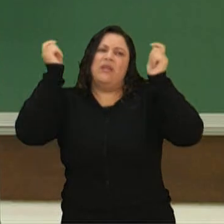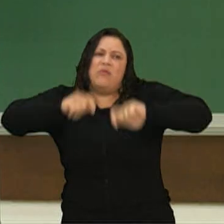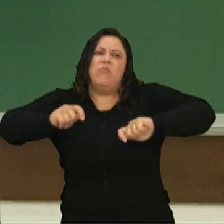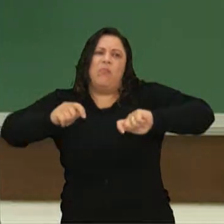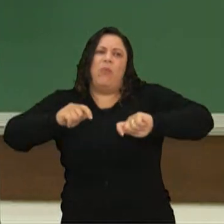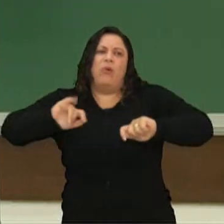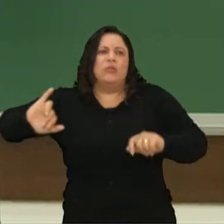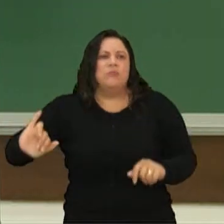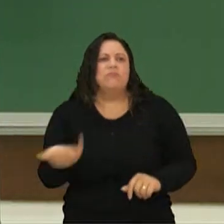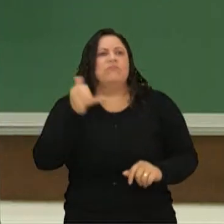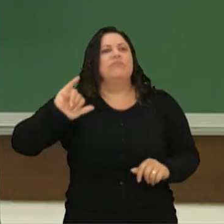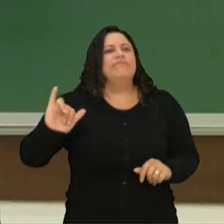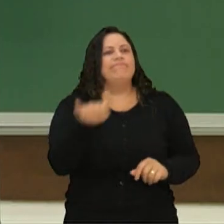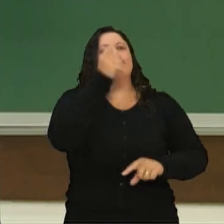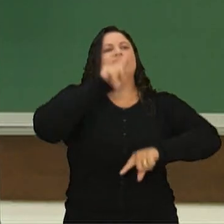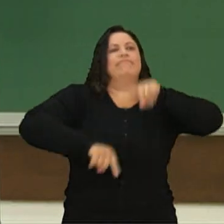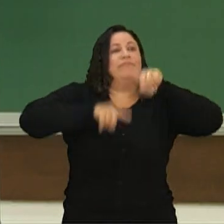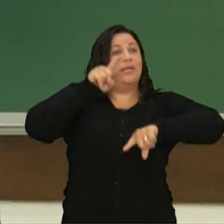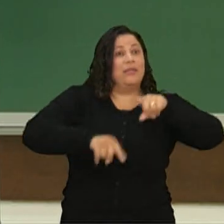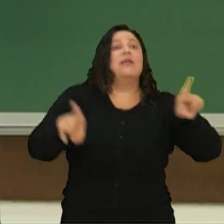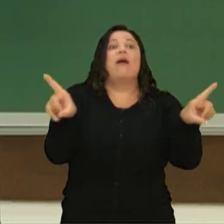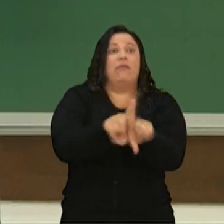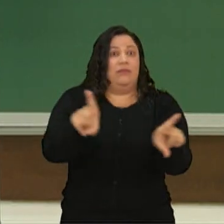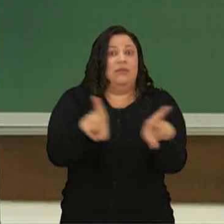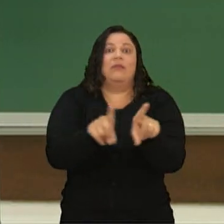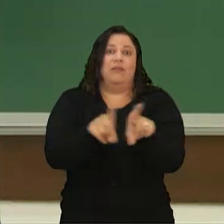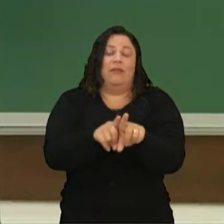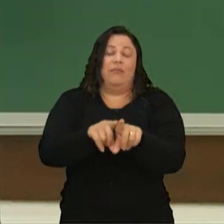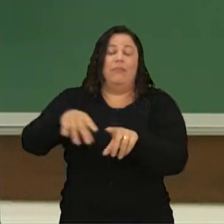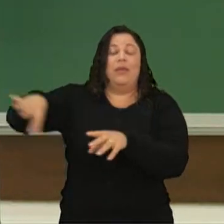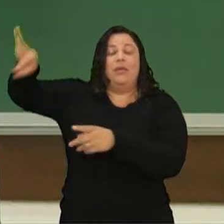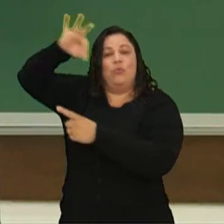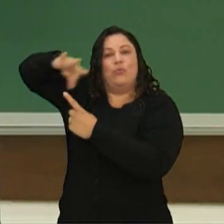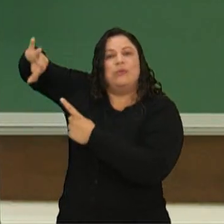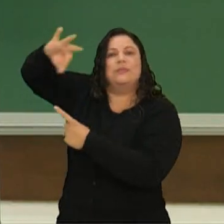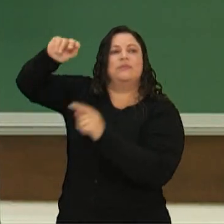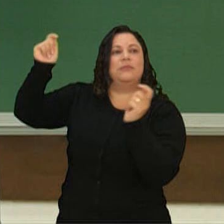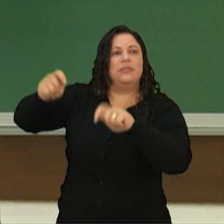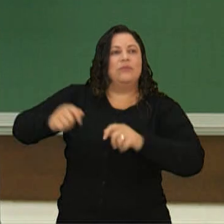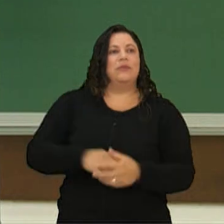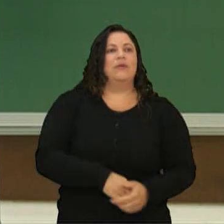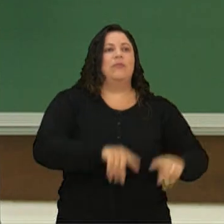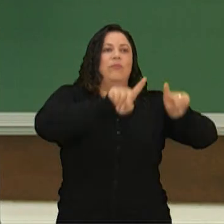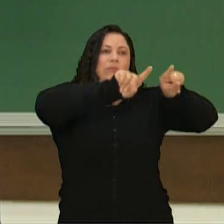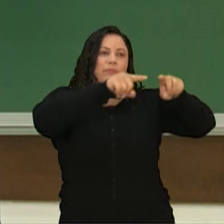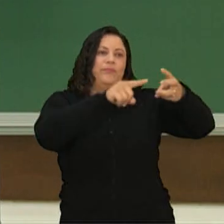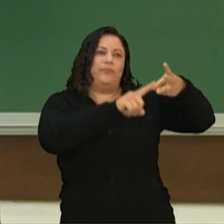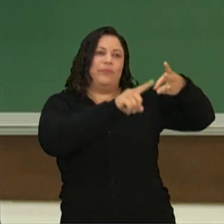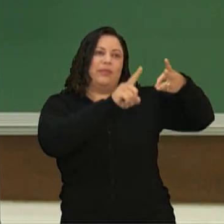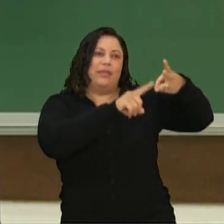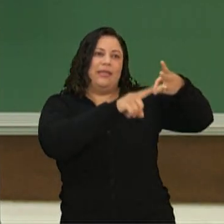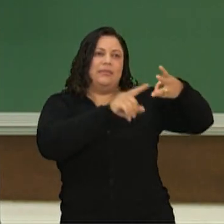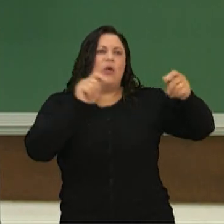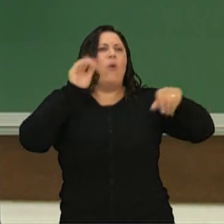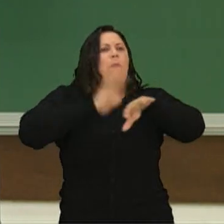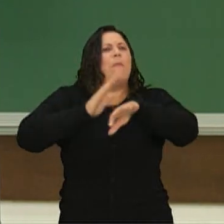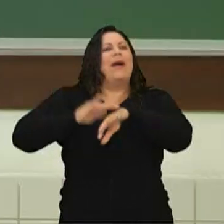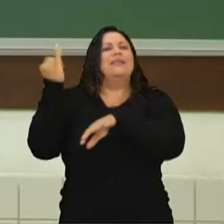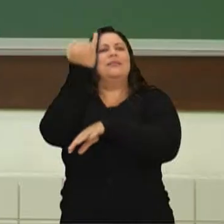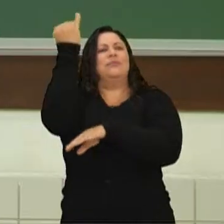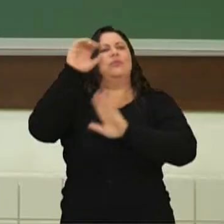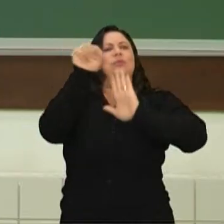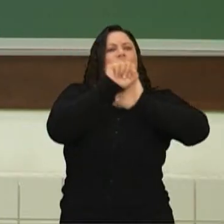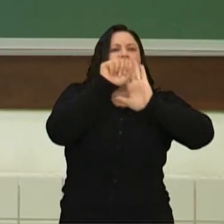Última questão. Os 10 mandamentos só são seguidos pelos judeus. Cristãos e muçulmanos não seguem esses mandamentos. Vou deixar um tempo para